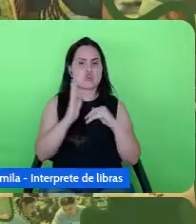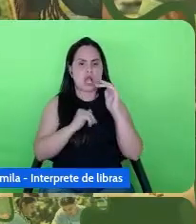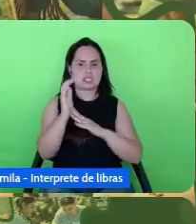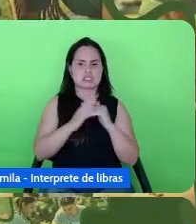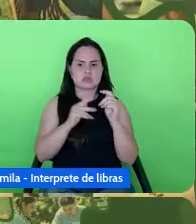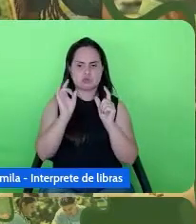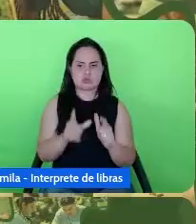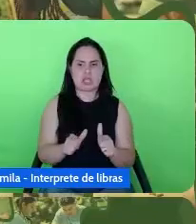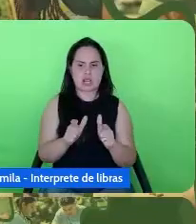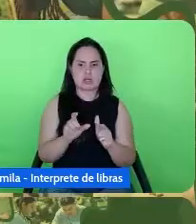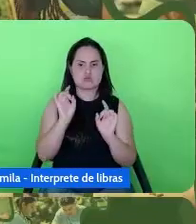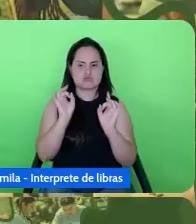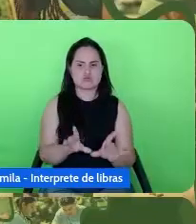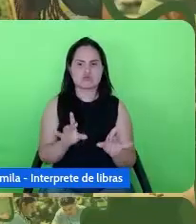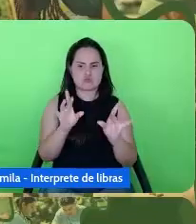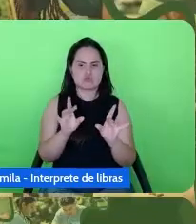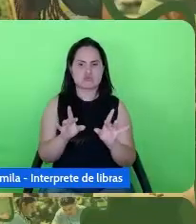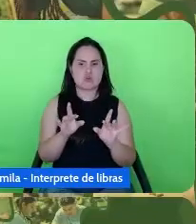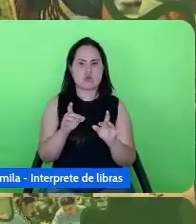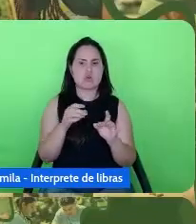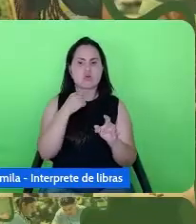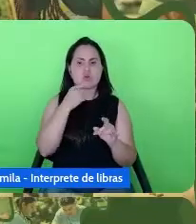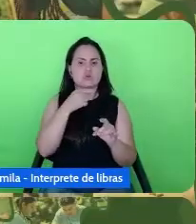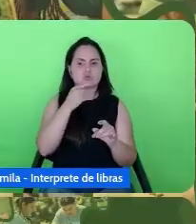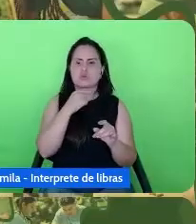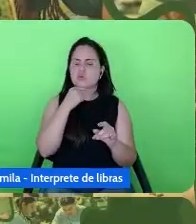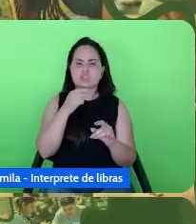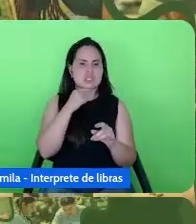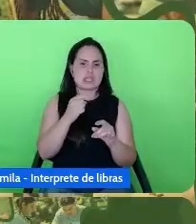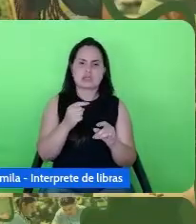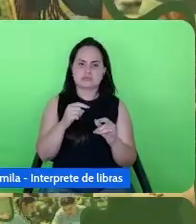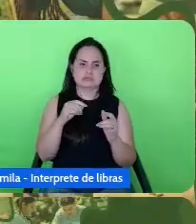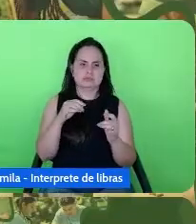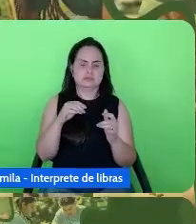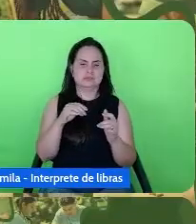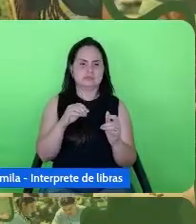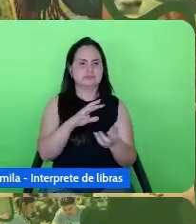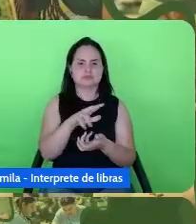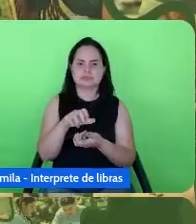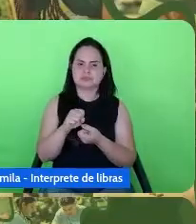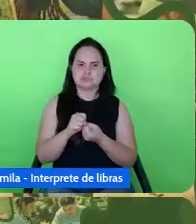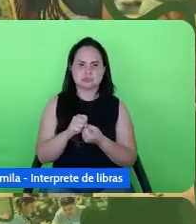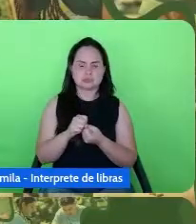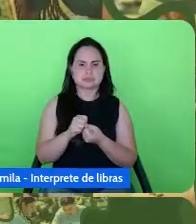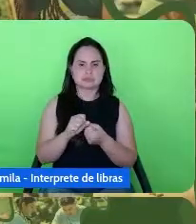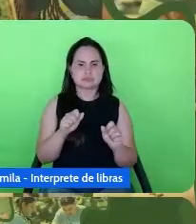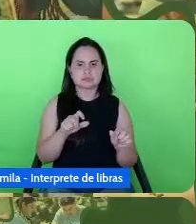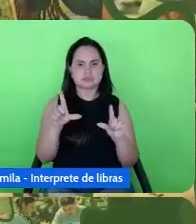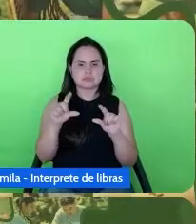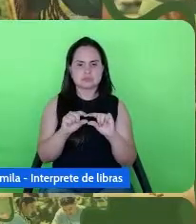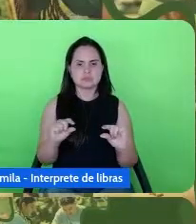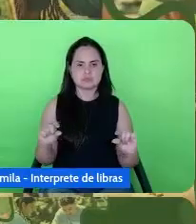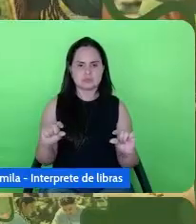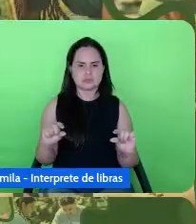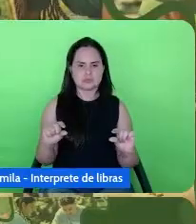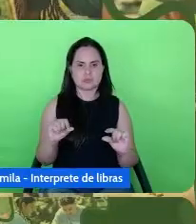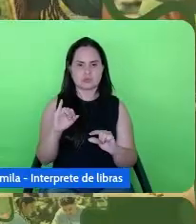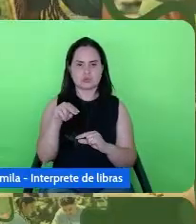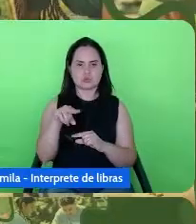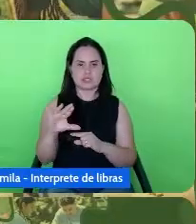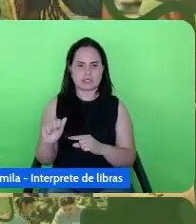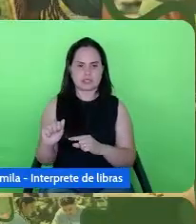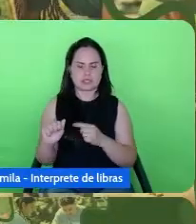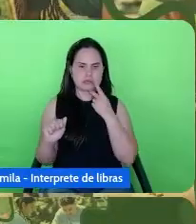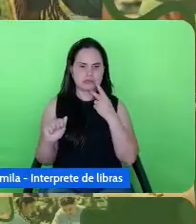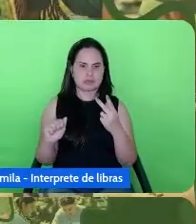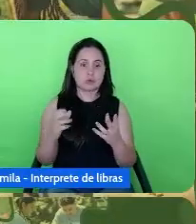suficiente, mas sem ela também a gente não constrói sustentabilidade. Vou avançar aqui, ó. Olha esse ditado inca dos povos tradicionais, que